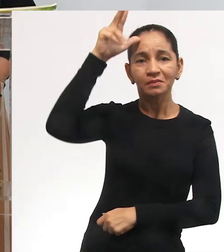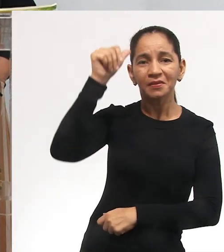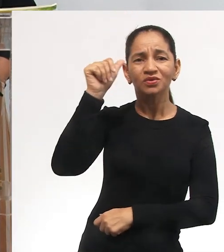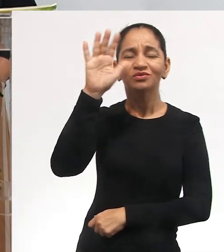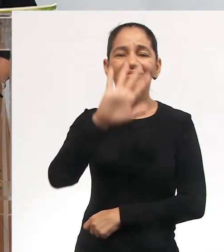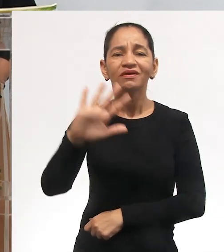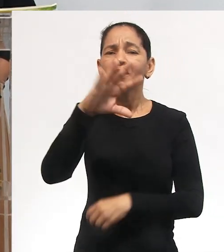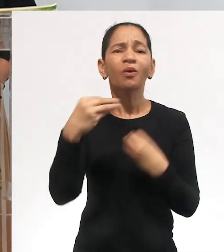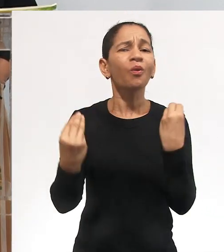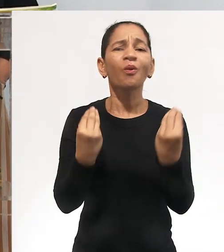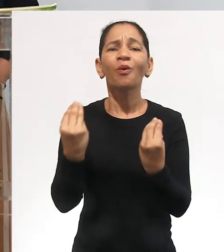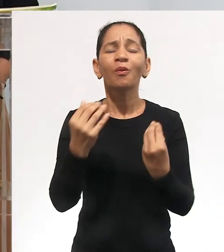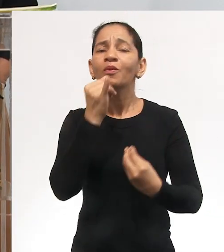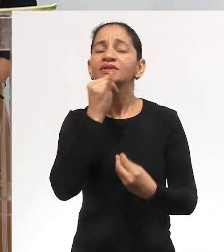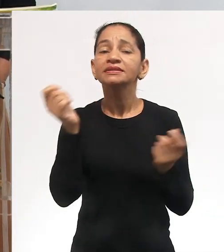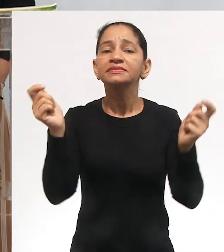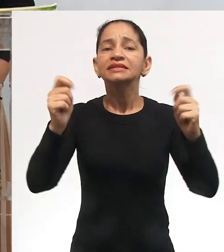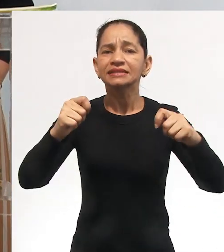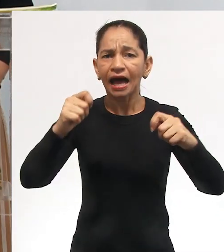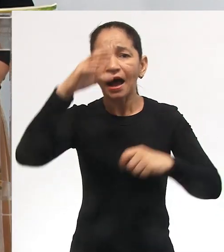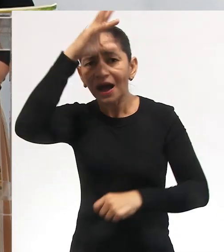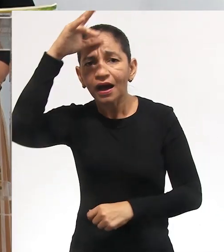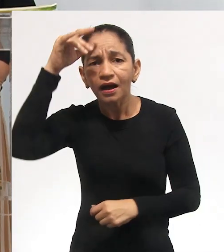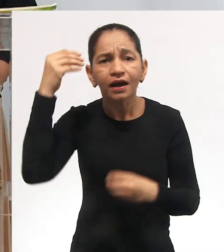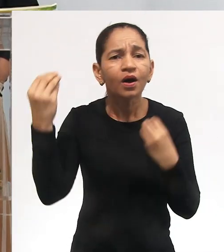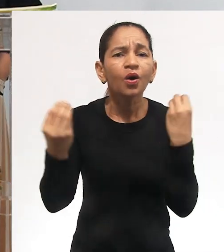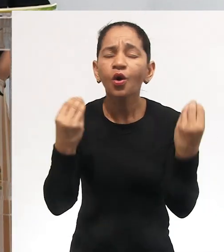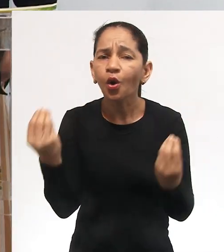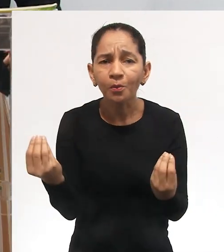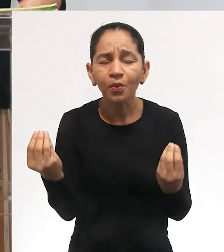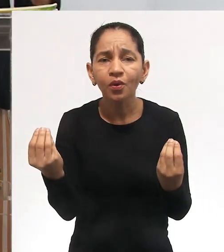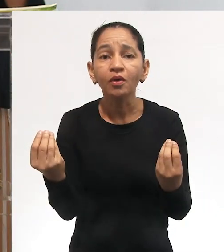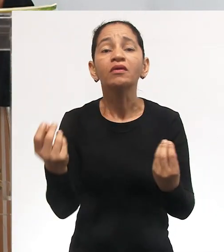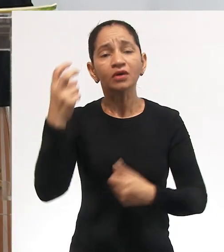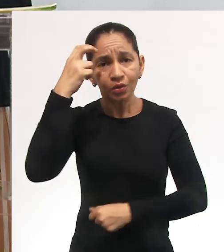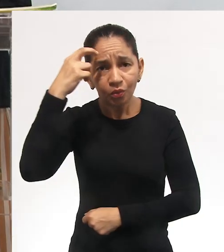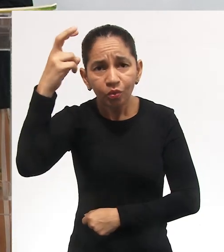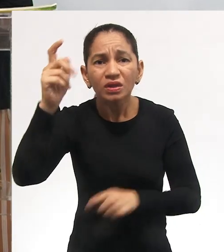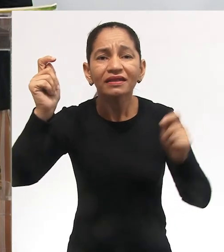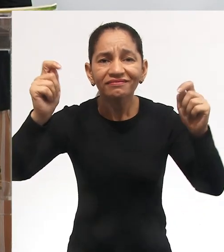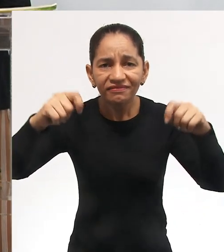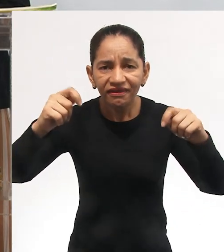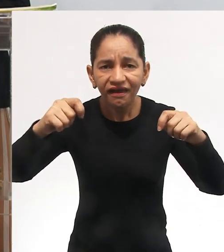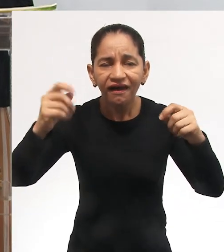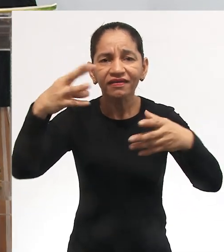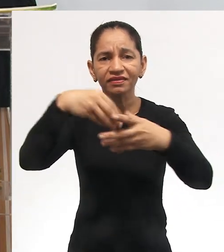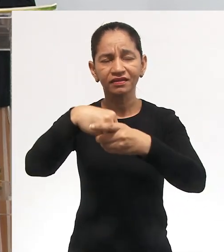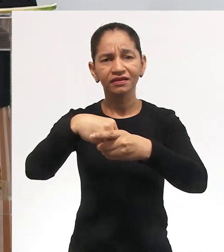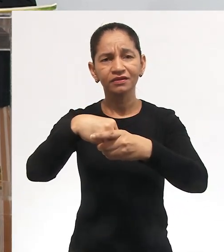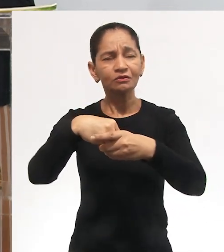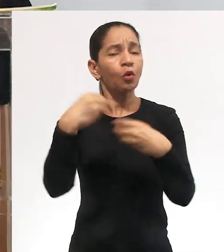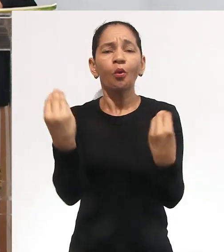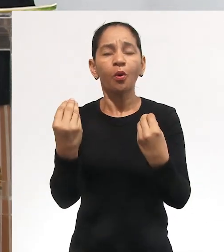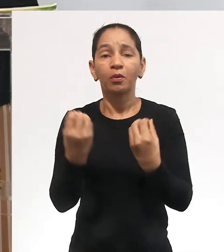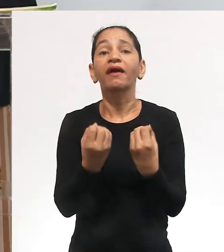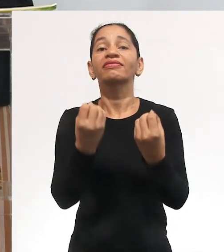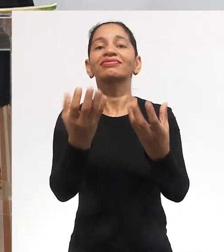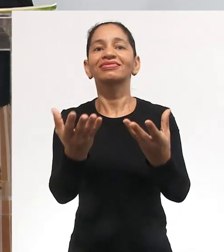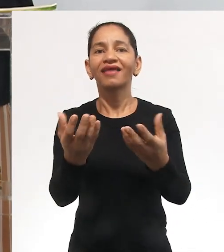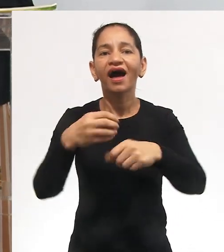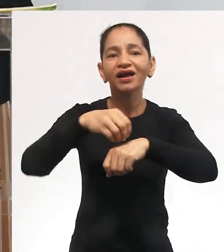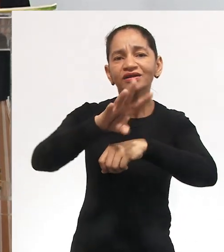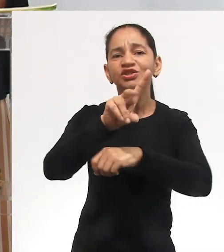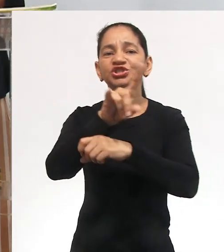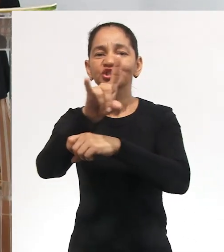amazônica, né, como trabalhar a literatura amazônica, como trabalhar a cultura amazônica na sala de